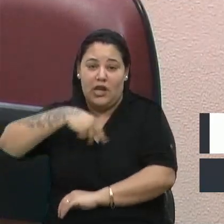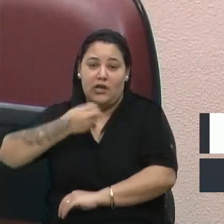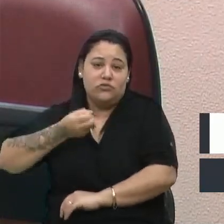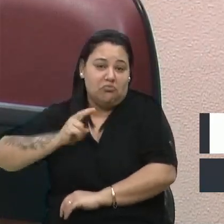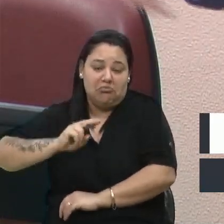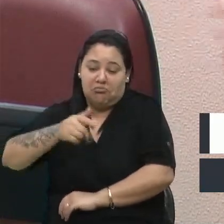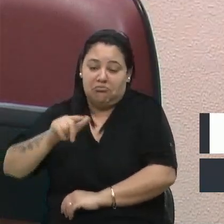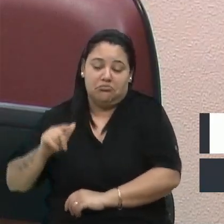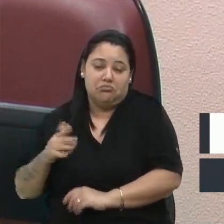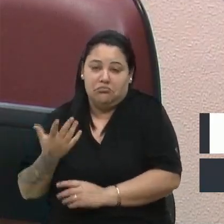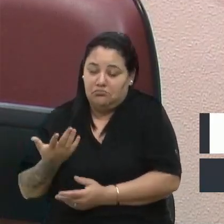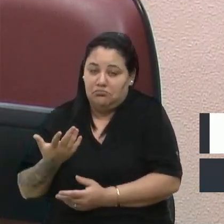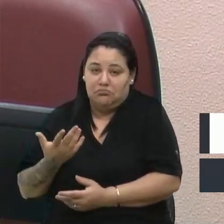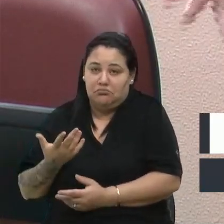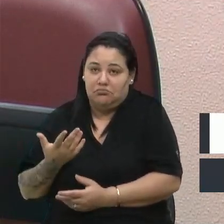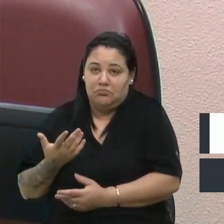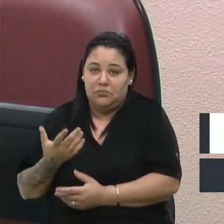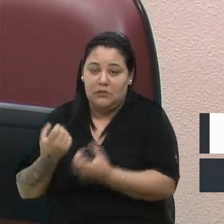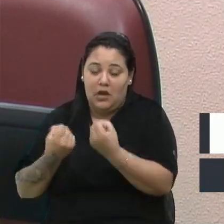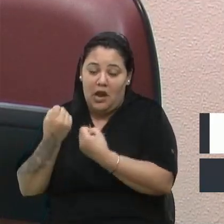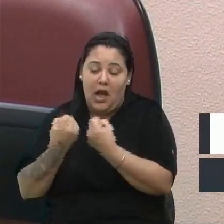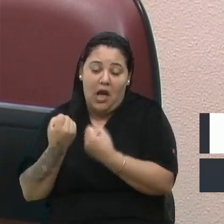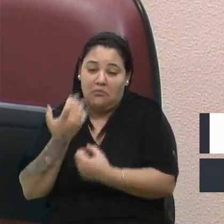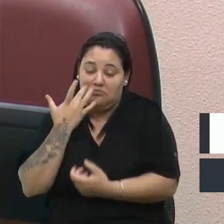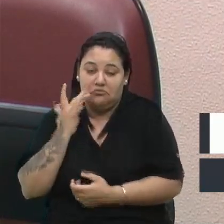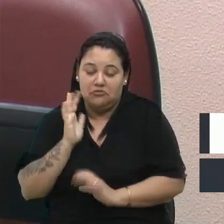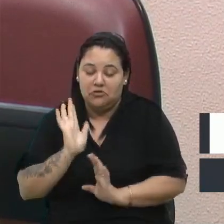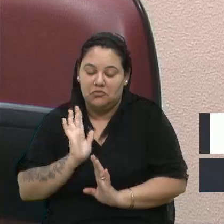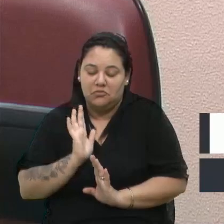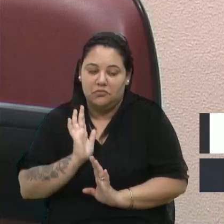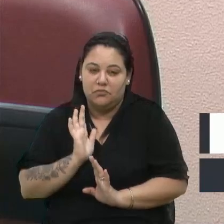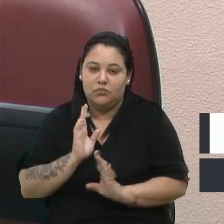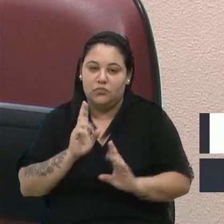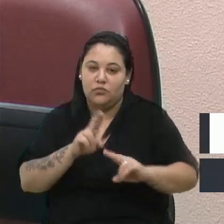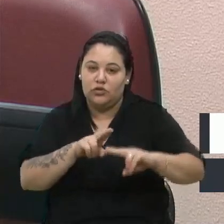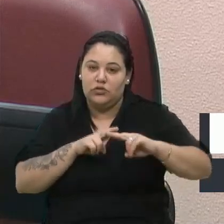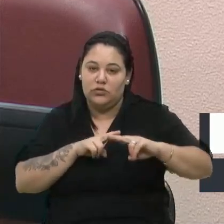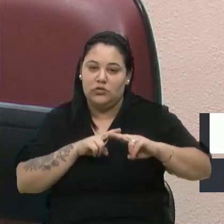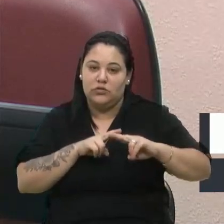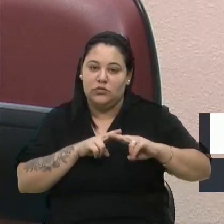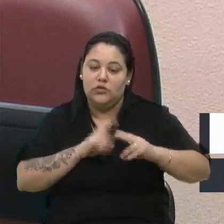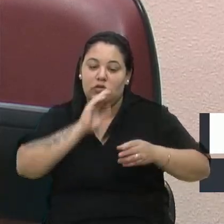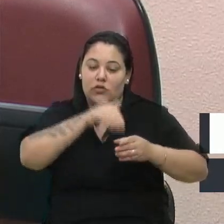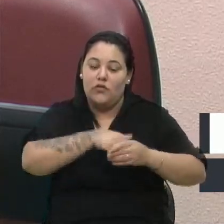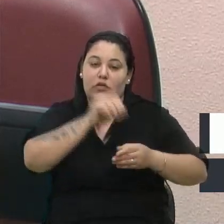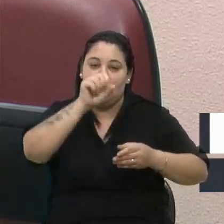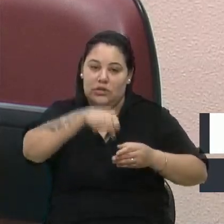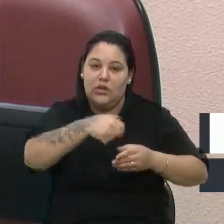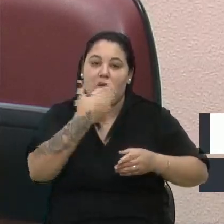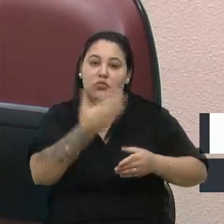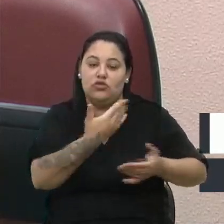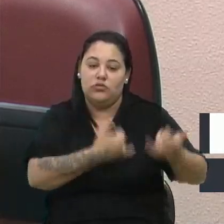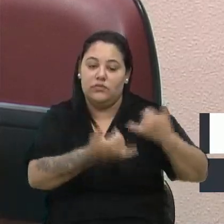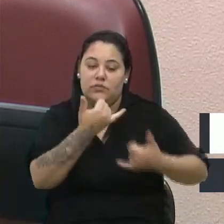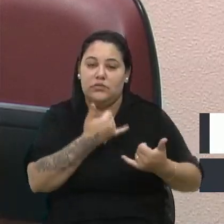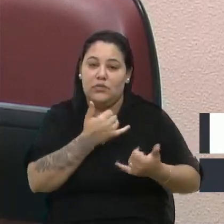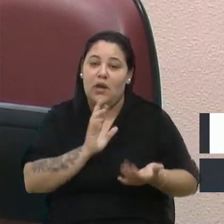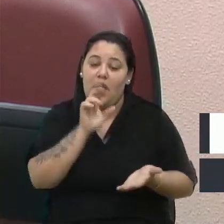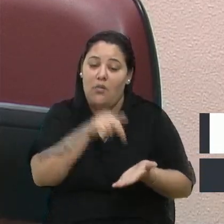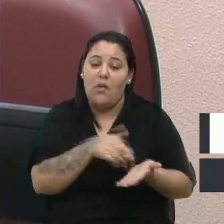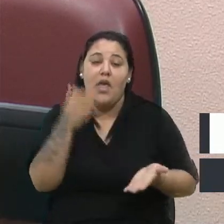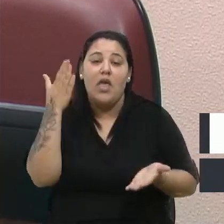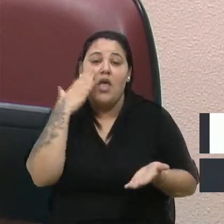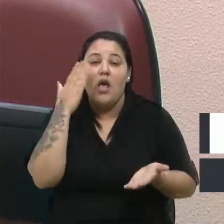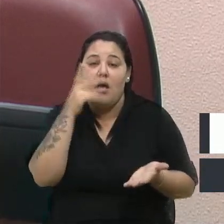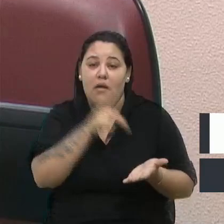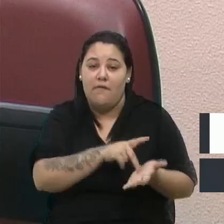o meio de transporte, ou vem de carro dessa forma. Então, por isso que é pertinente, voto favorável, né, para a gente realmente saber da verdade,